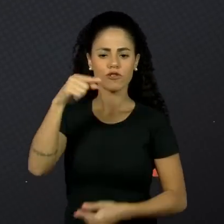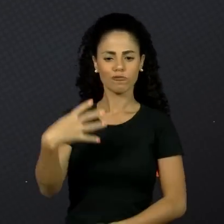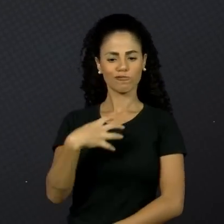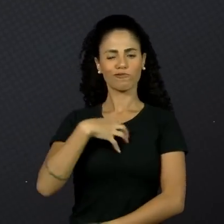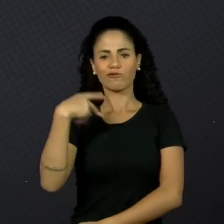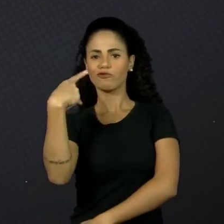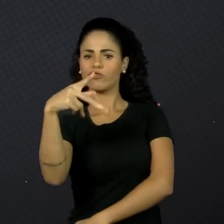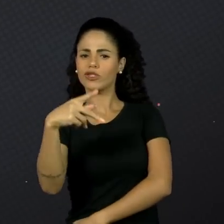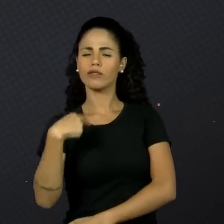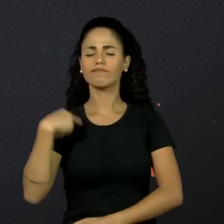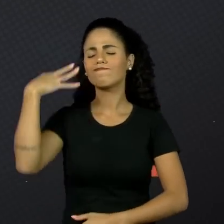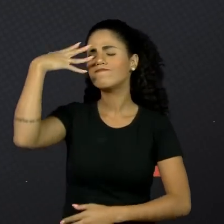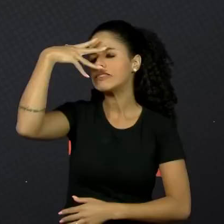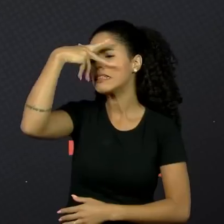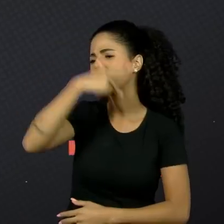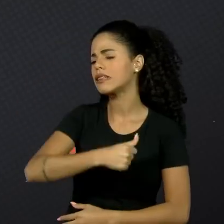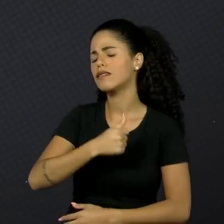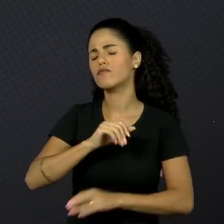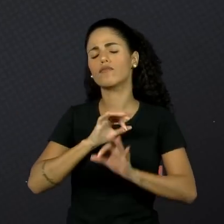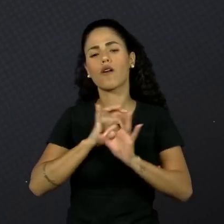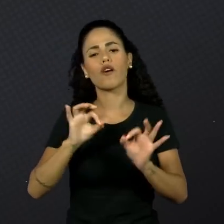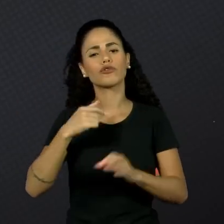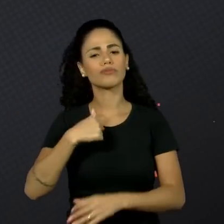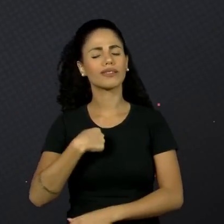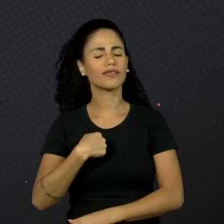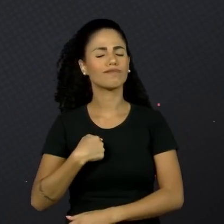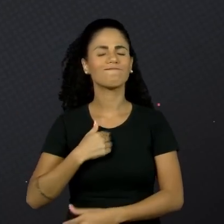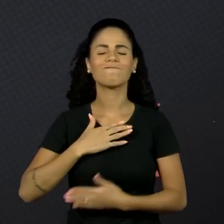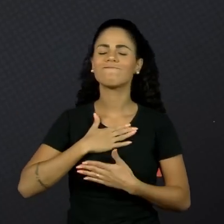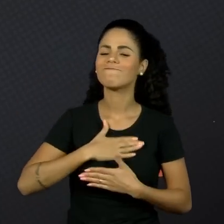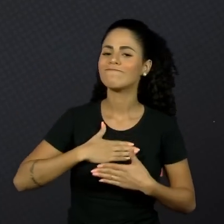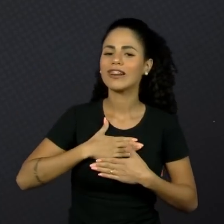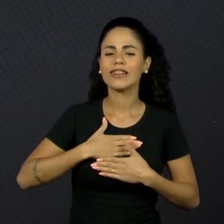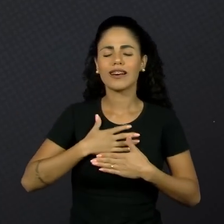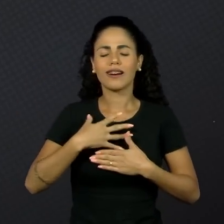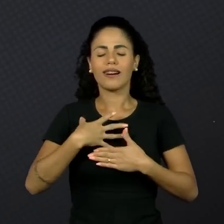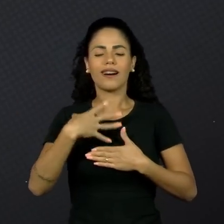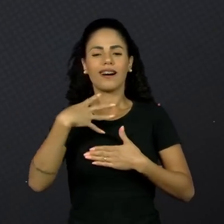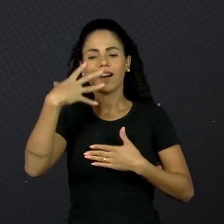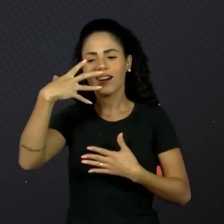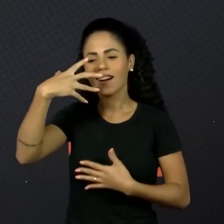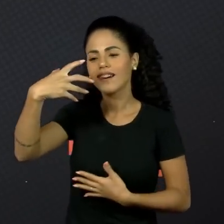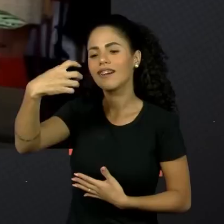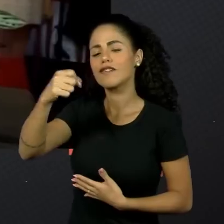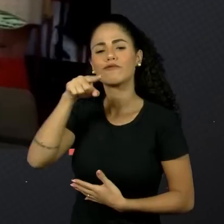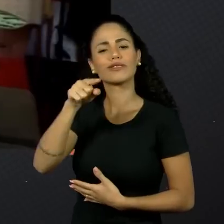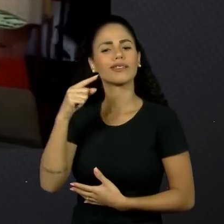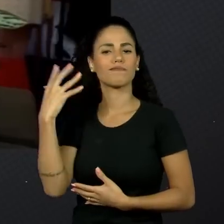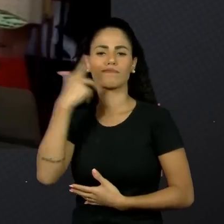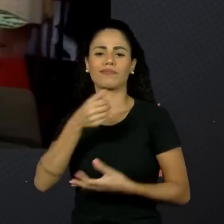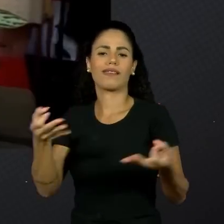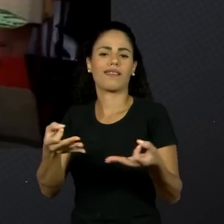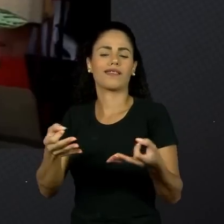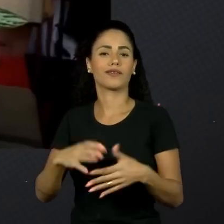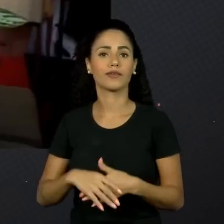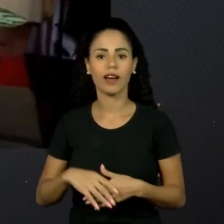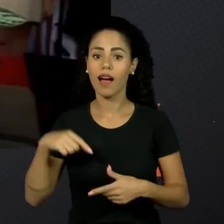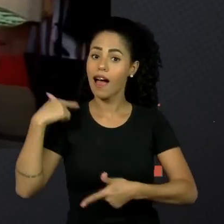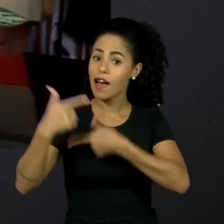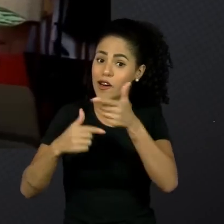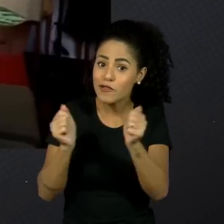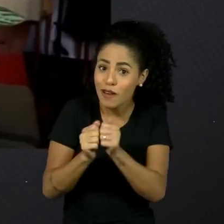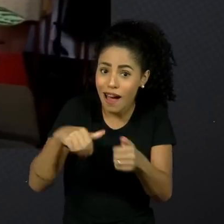tão bonita e, enfim, que eu tenho verdadeira paixão por reconhecer. Trabalhamos juntos até